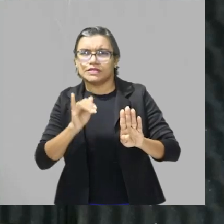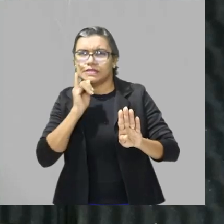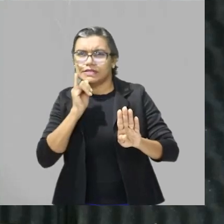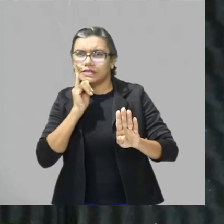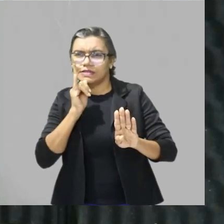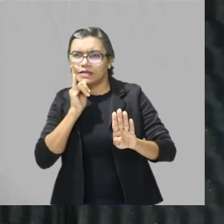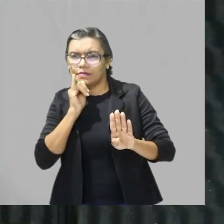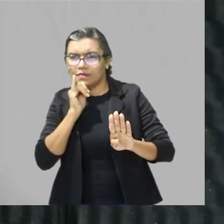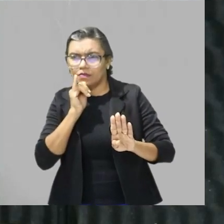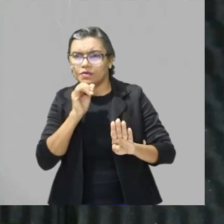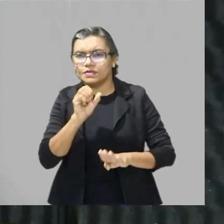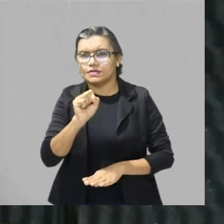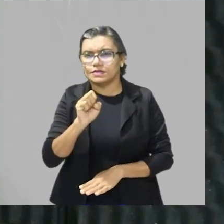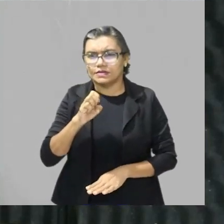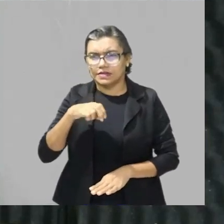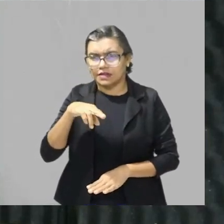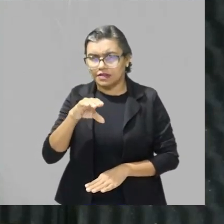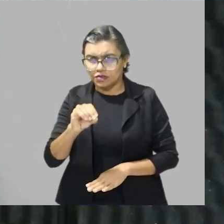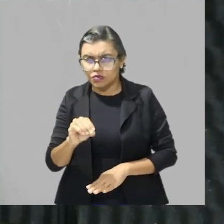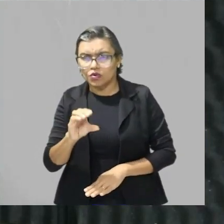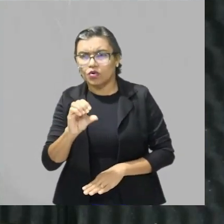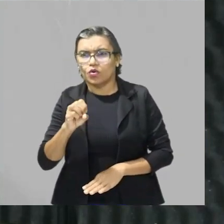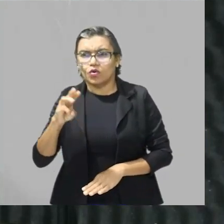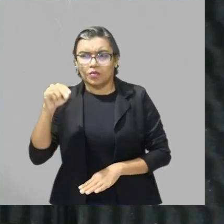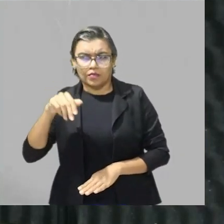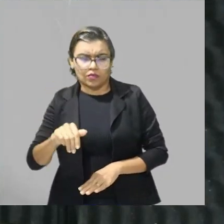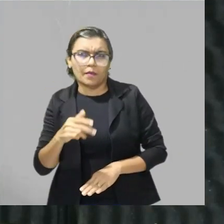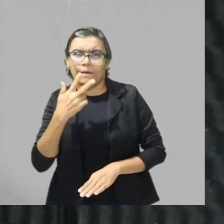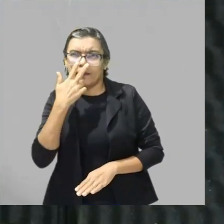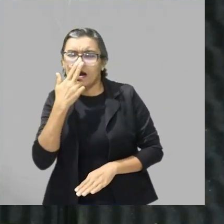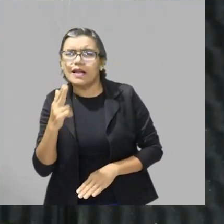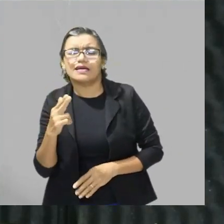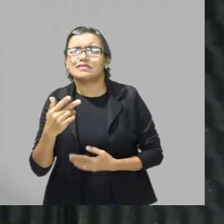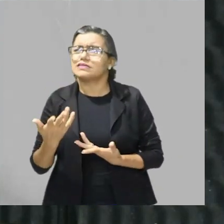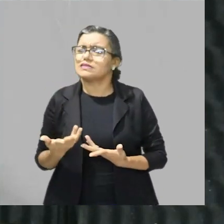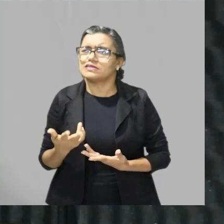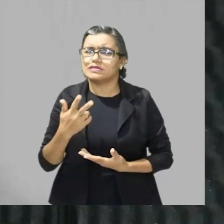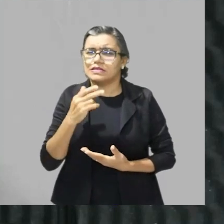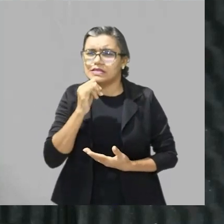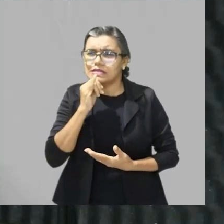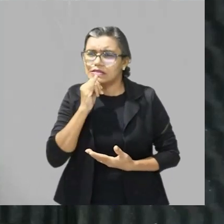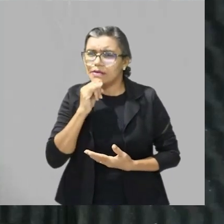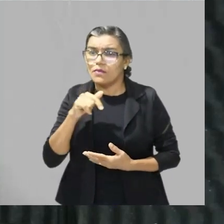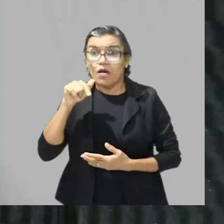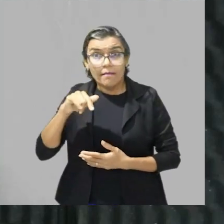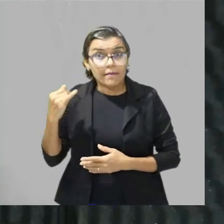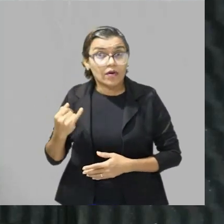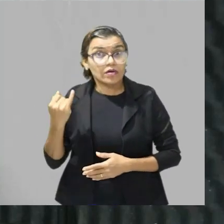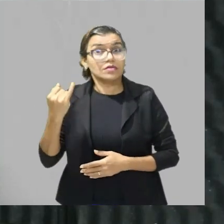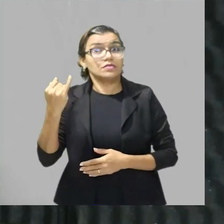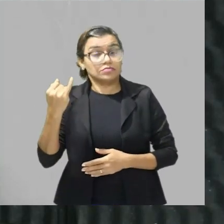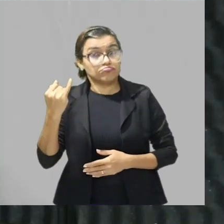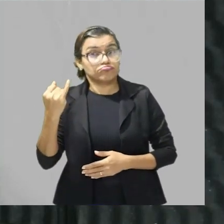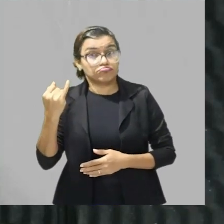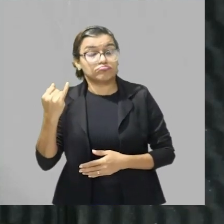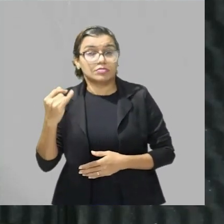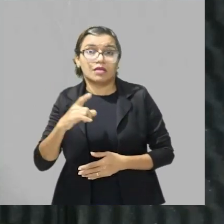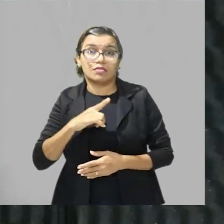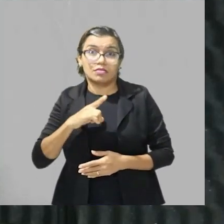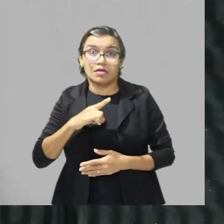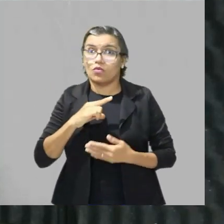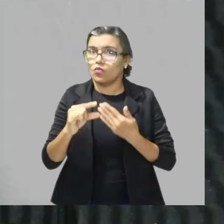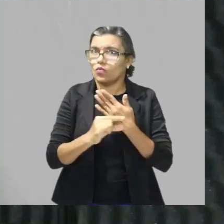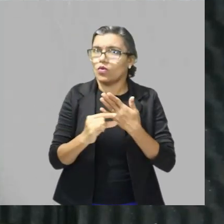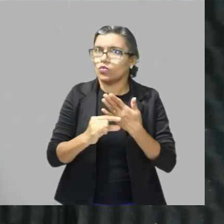demoniza o senso comum também tem muito professor que demoniza esse rapaz aqui mas ele é um ponto de partida existe um autor